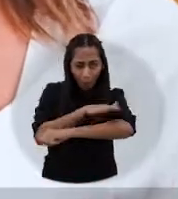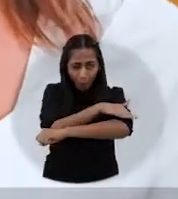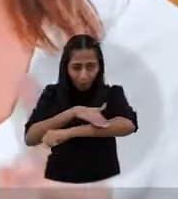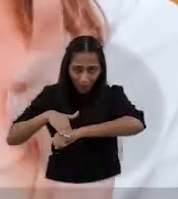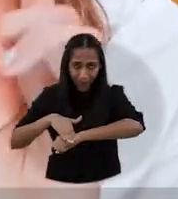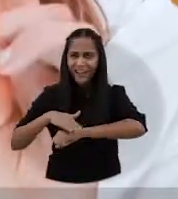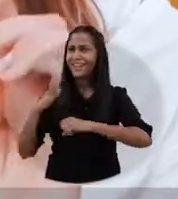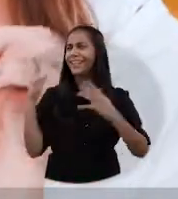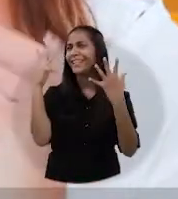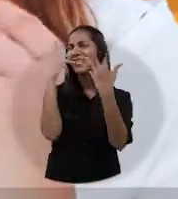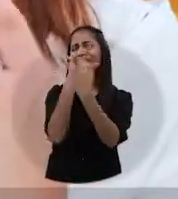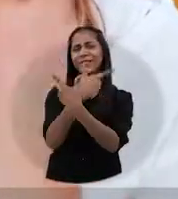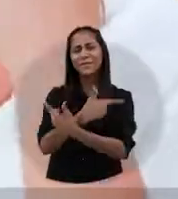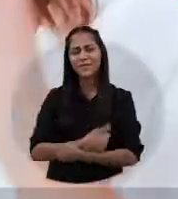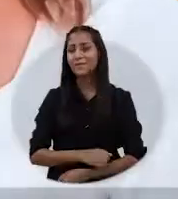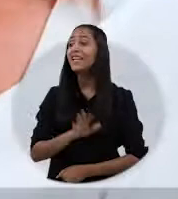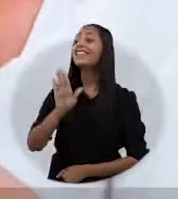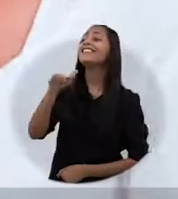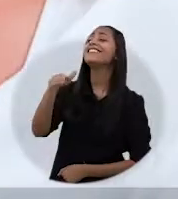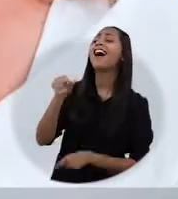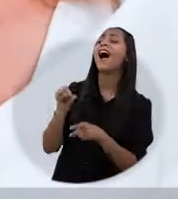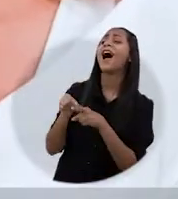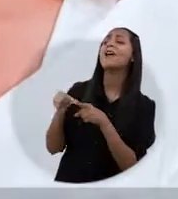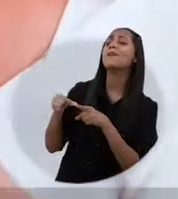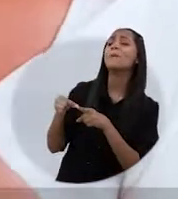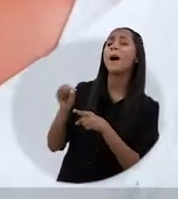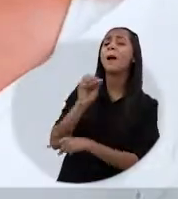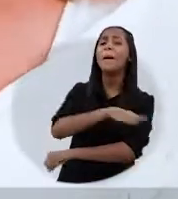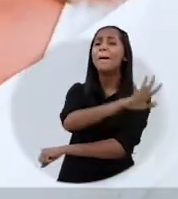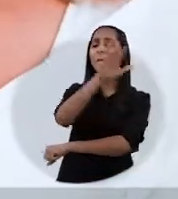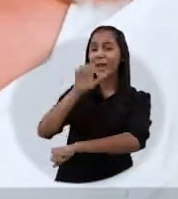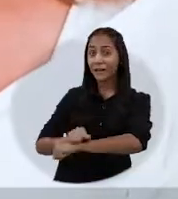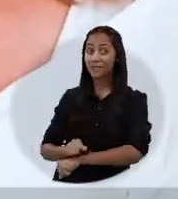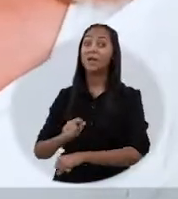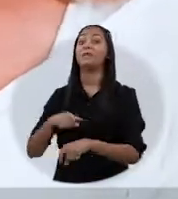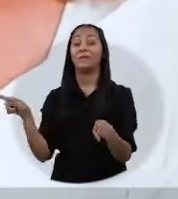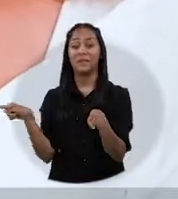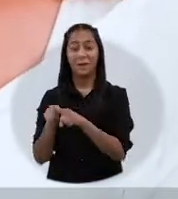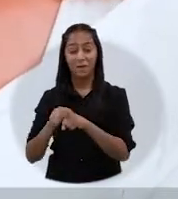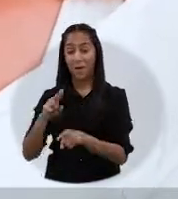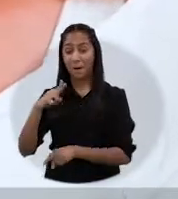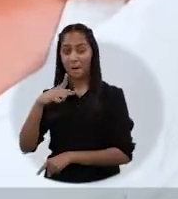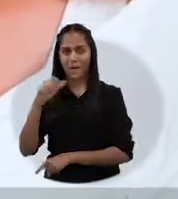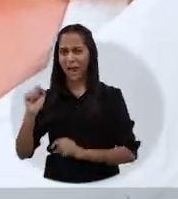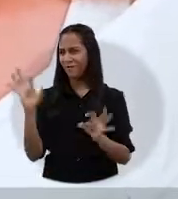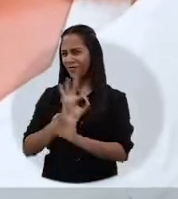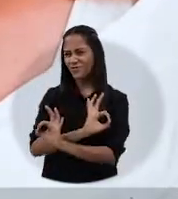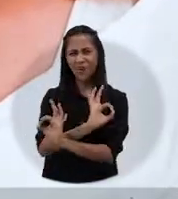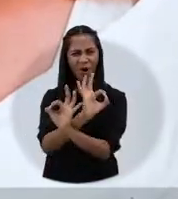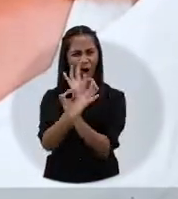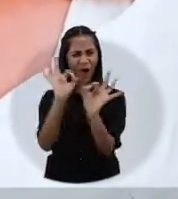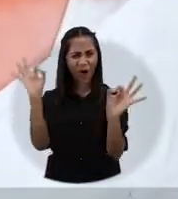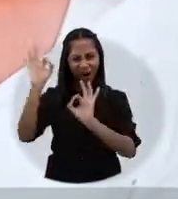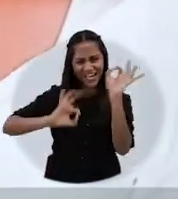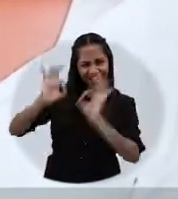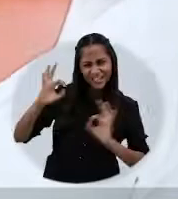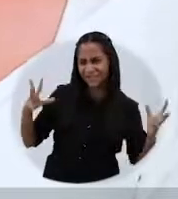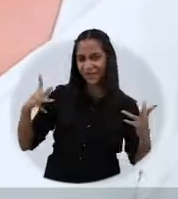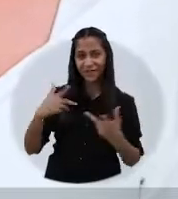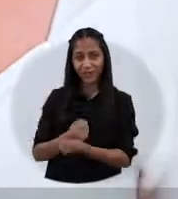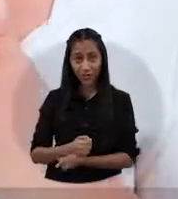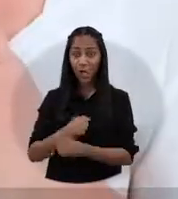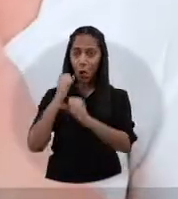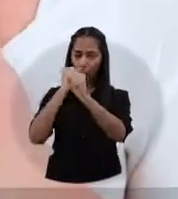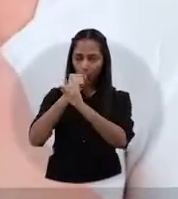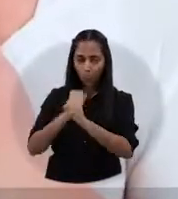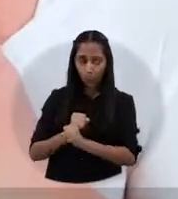muitas ruas e fazendo calçadas lindas. E aí no BH? Aqui também, a UPA tá dando é um show de